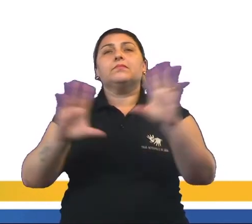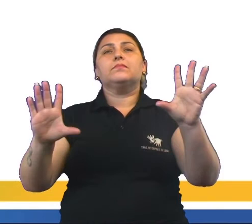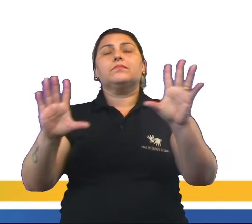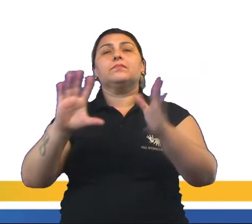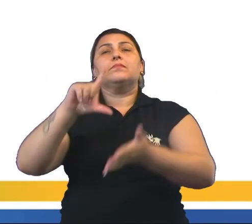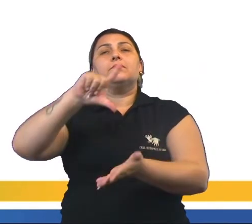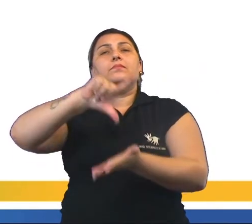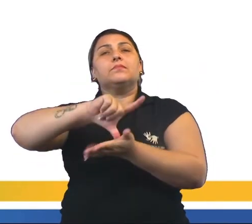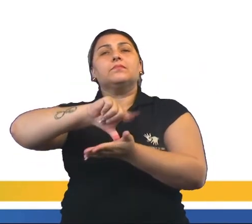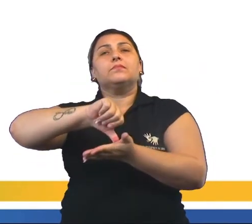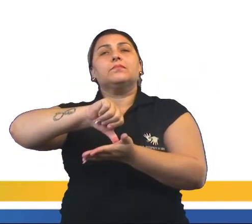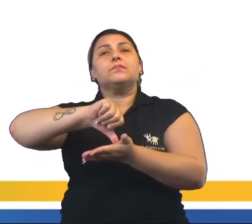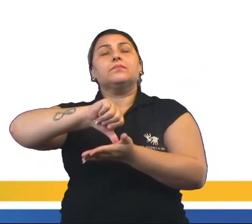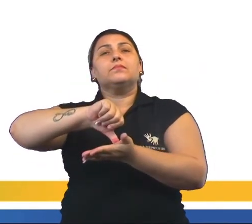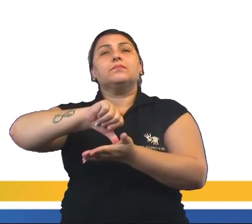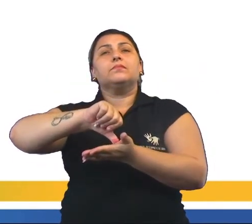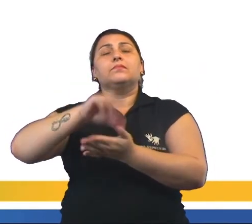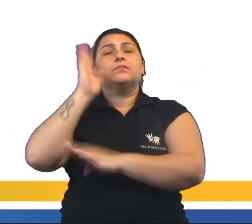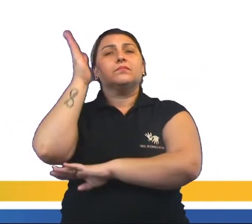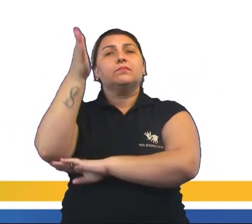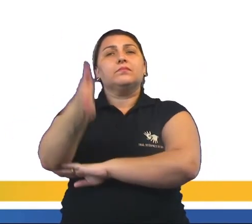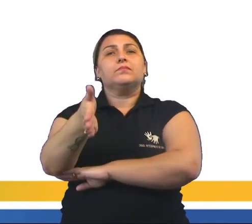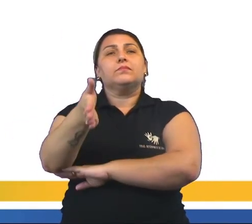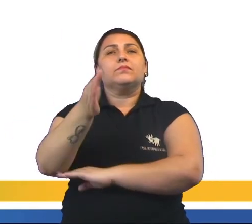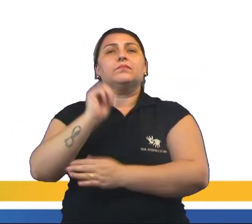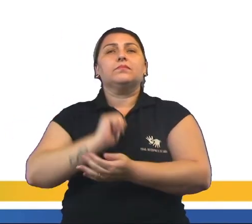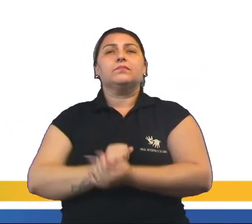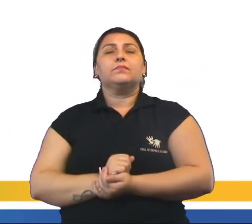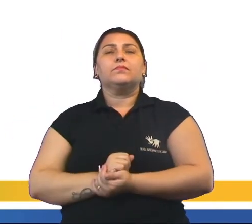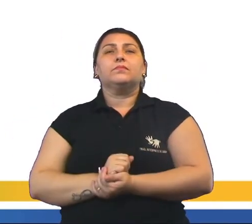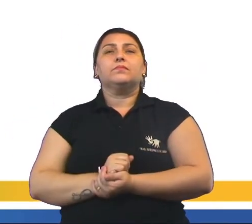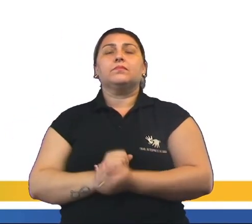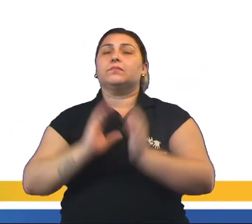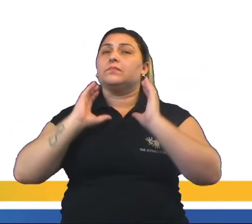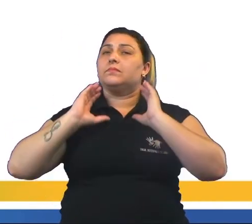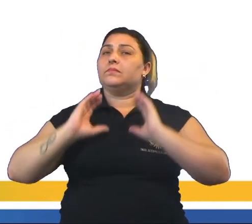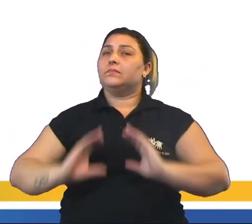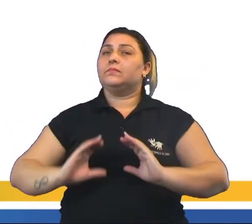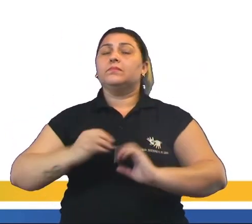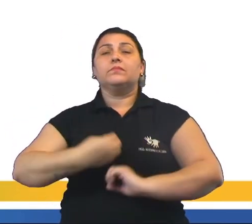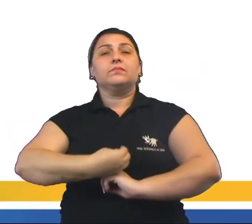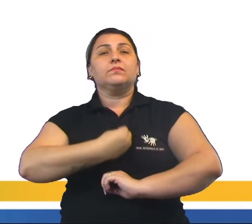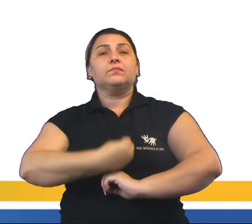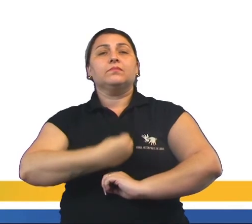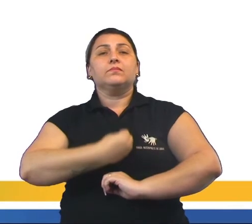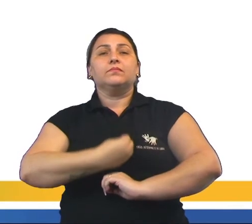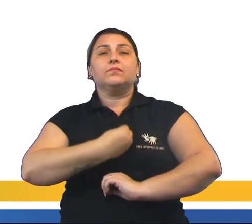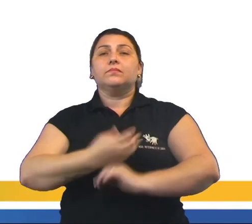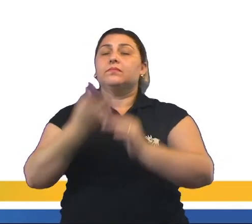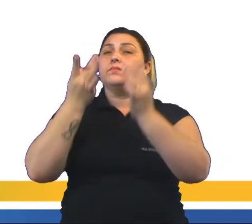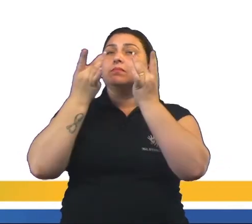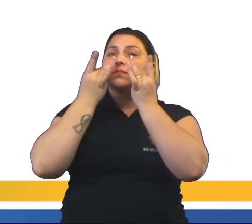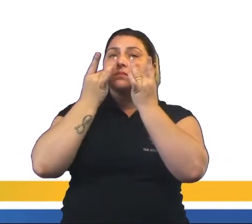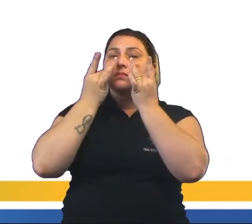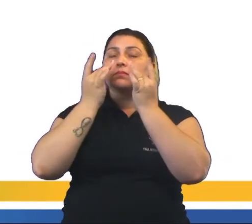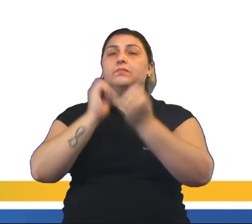ateniense era uma democracia direta, né, ou seja, os cidadãos eles participavam diretamente da